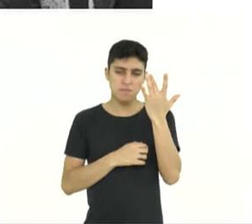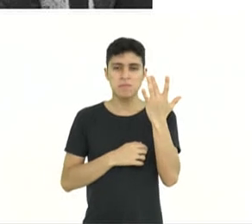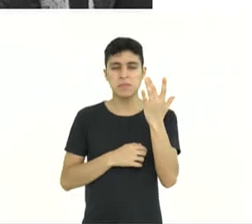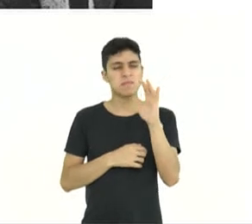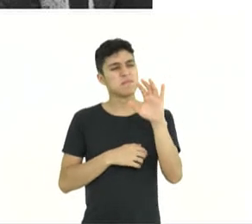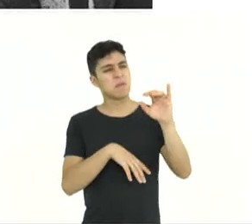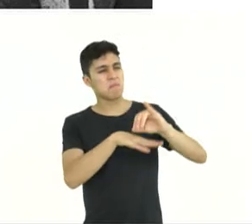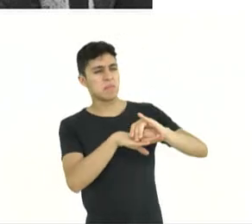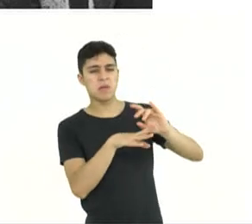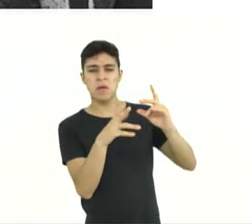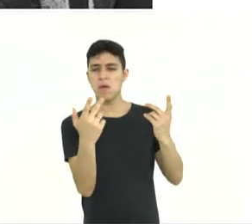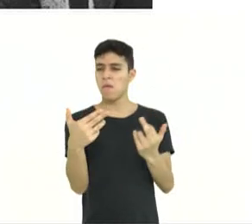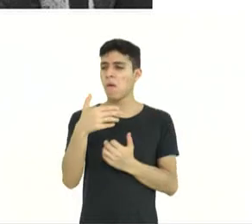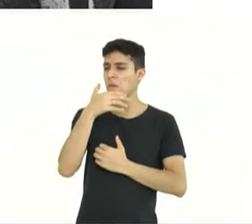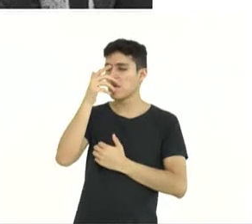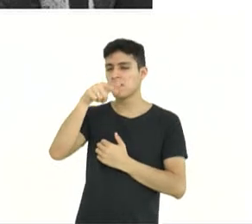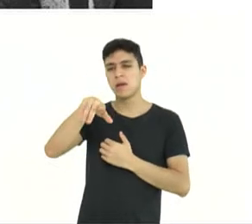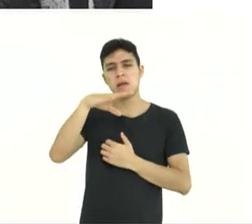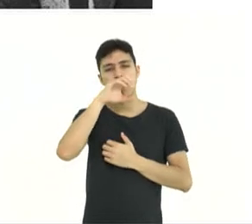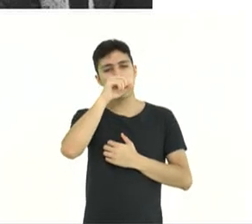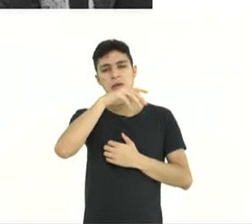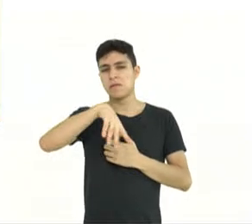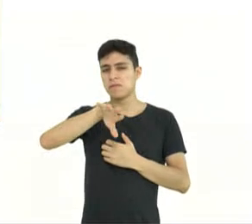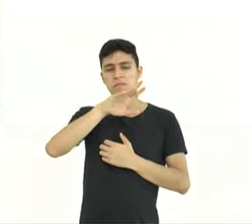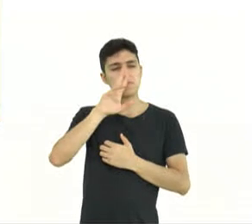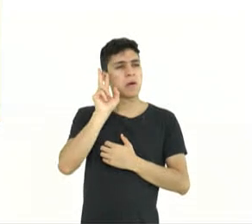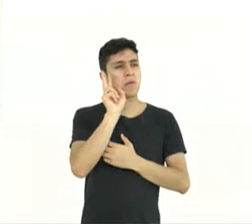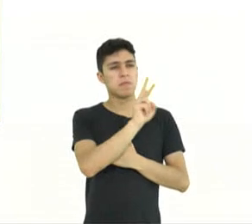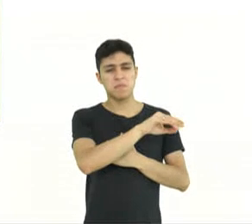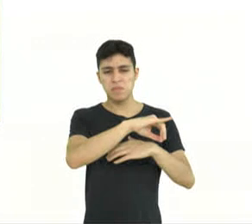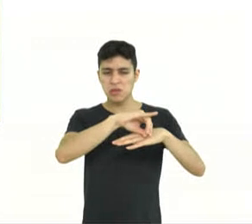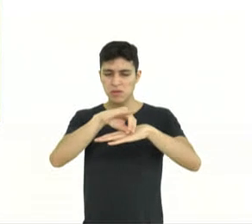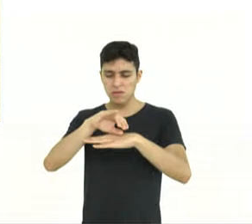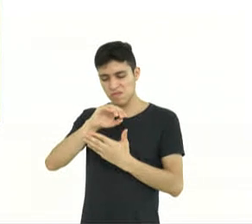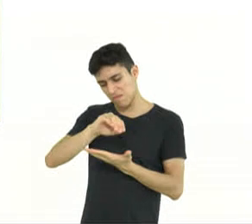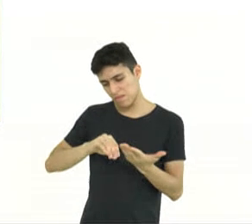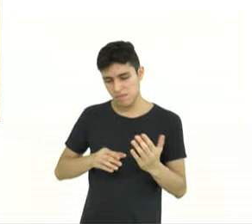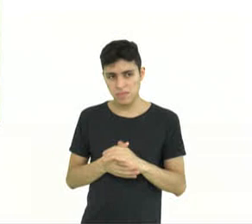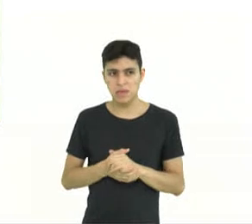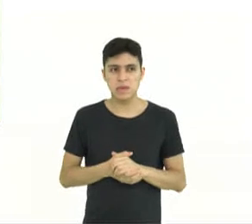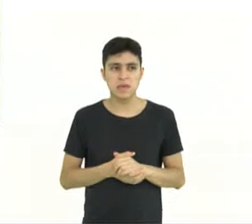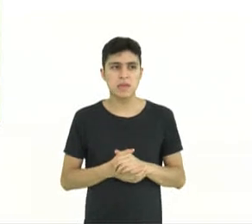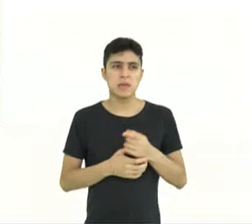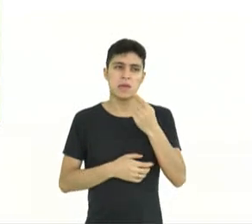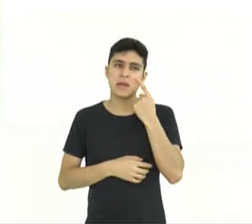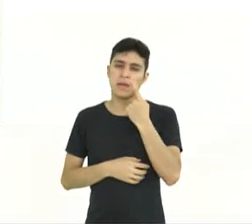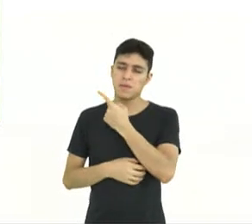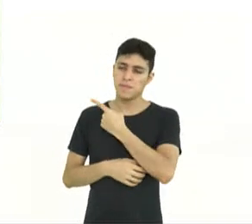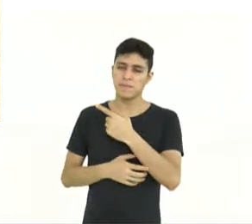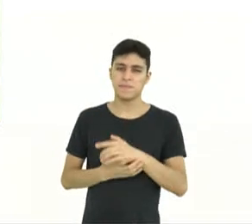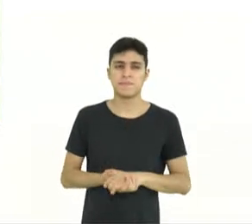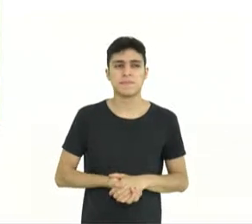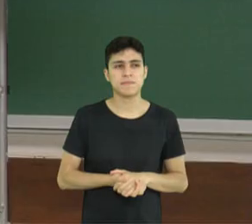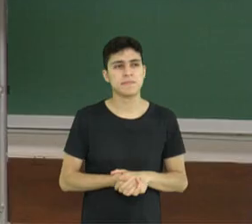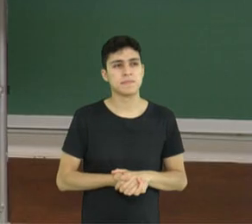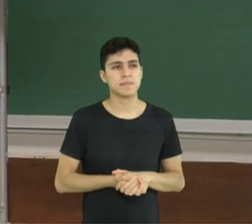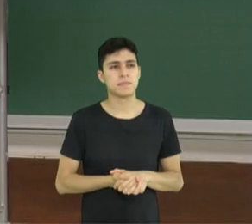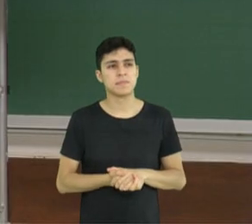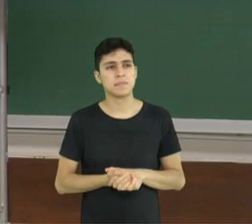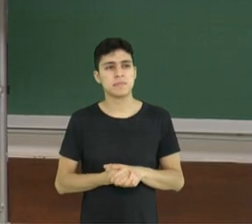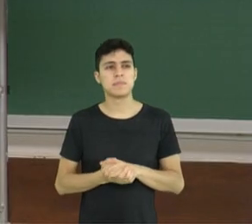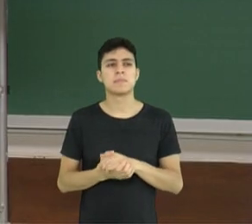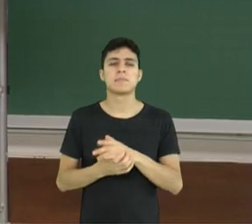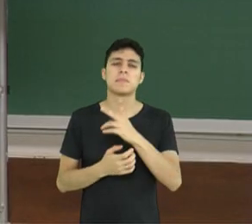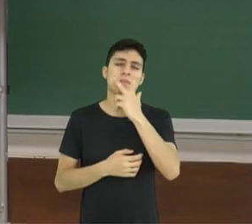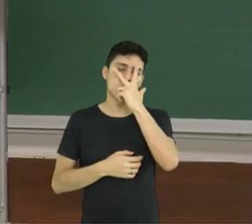objetos da mesma forma que as maçãs e laranjas e eu não vou colocar uma natureza-morta dele a gente coloca essa aqui que é uma